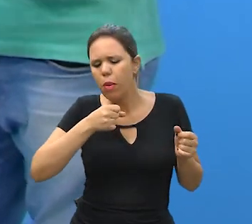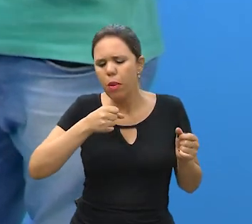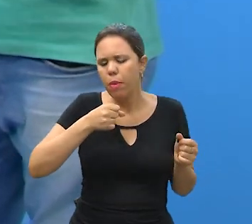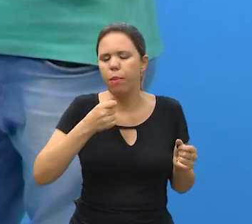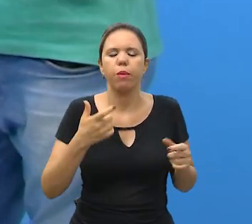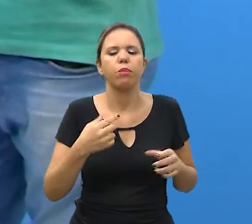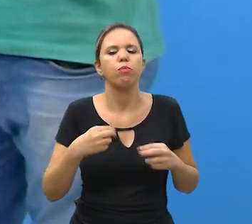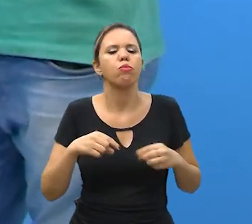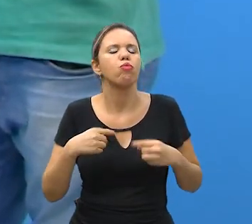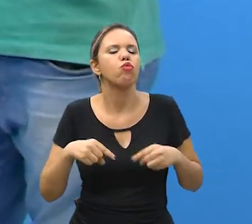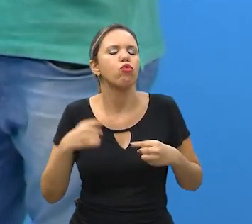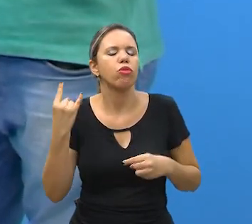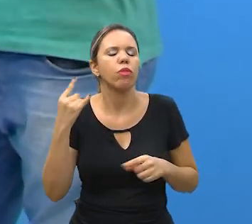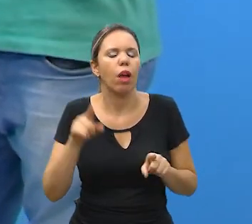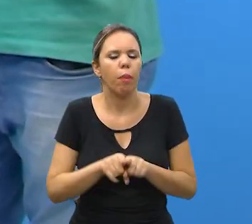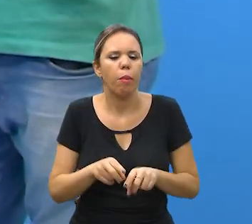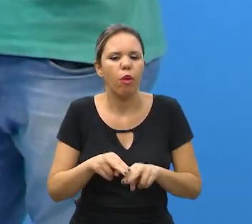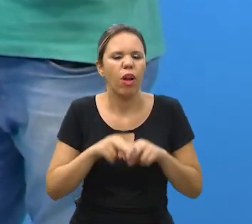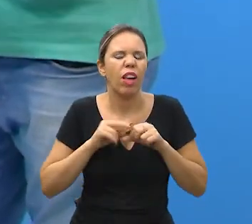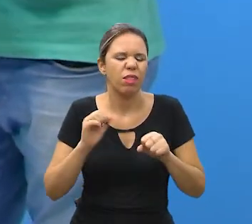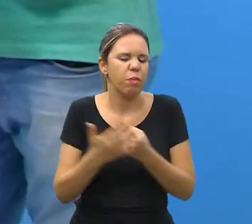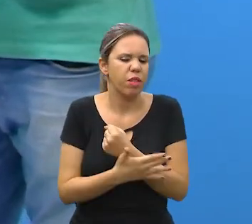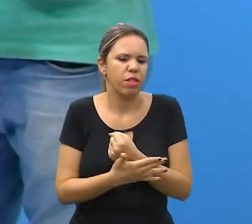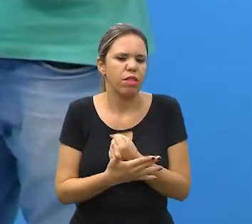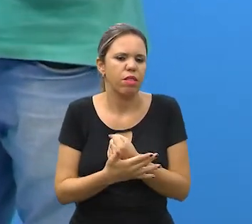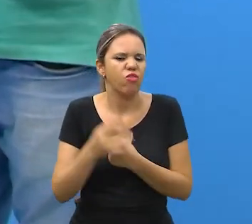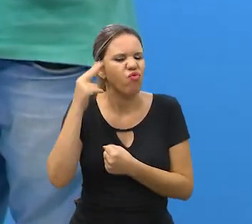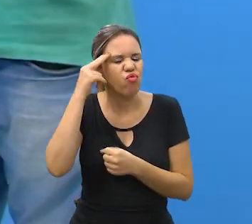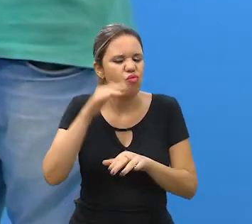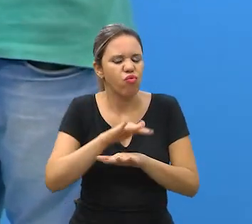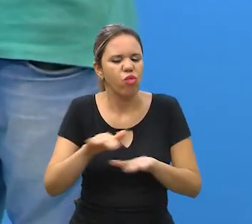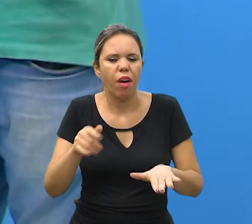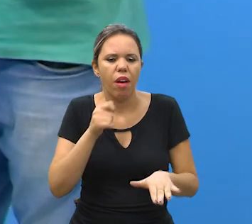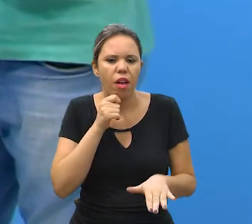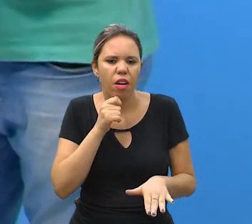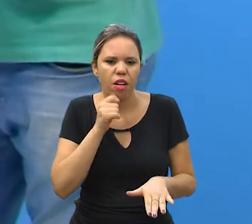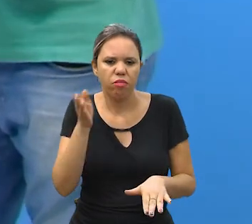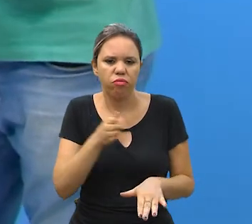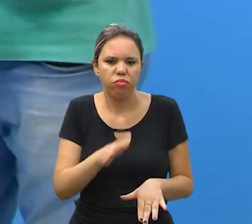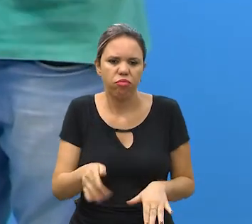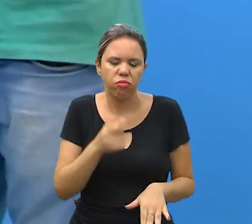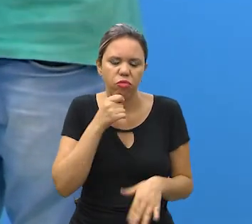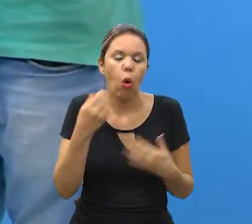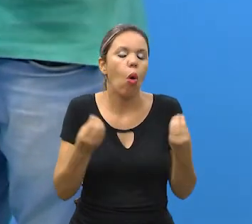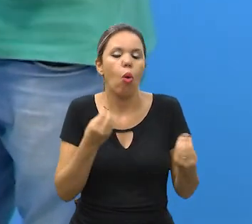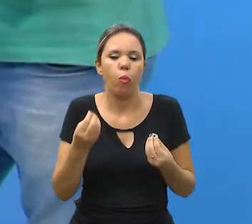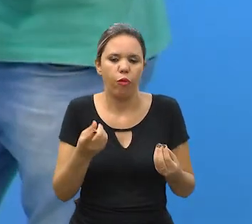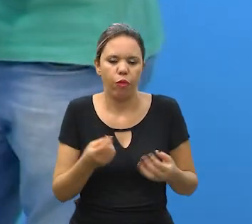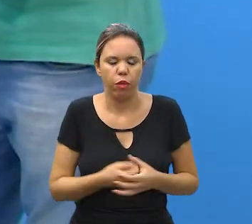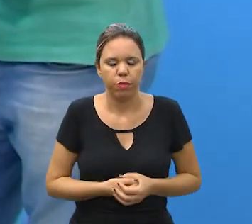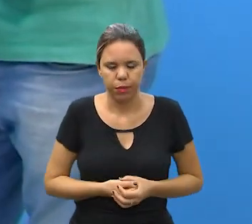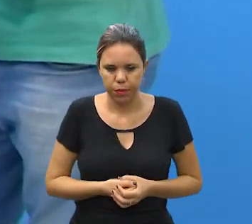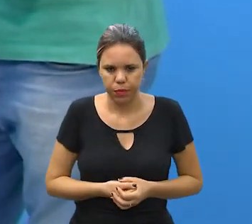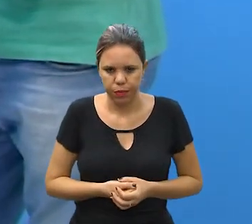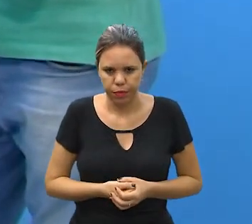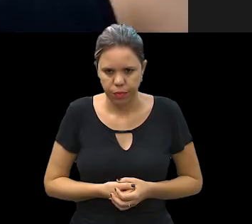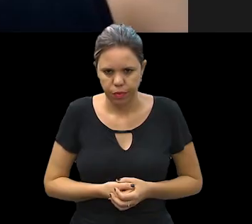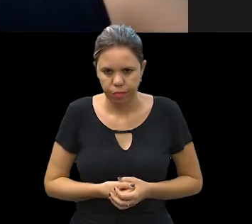Vegas. E no fim das contas, por causa da pandemia, esse sonho acabou adiado. Como é que foi isso